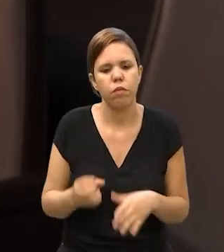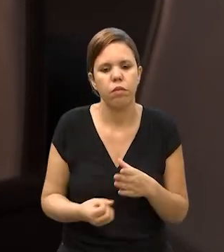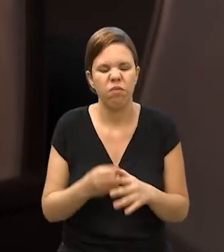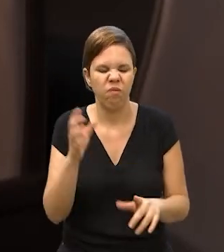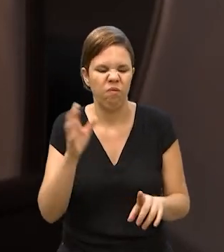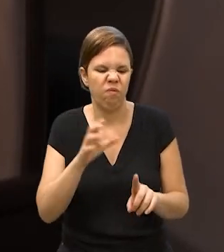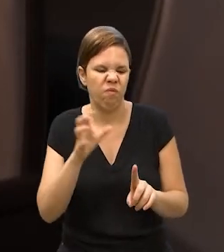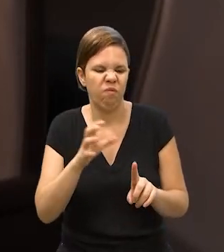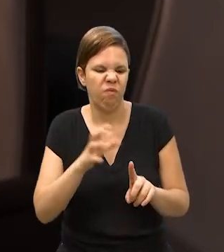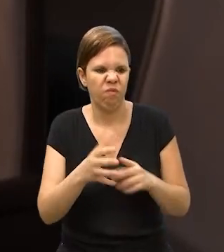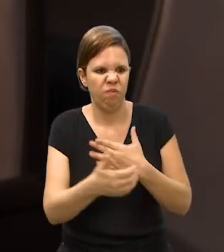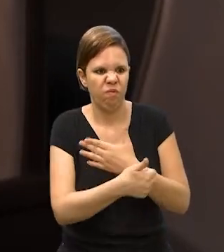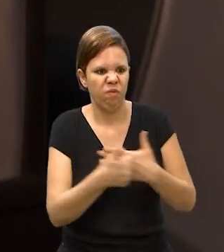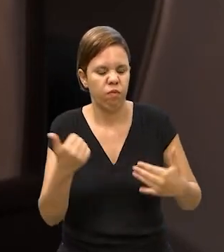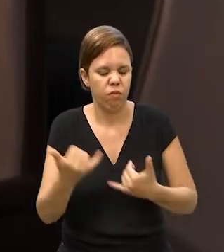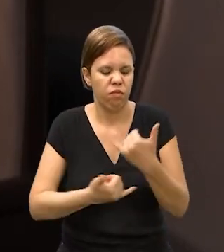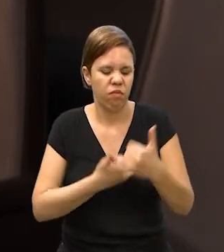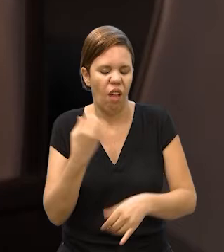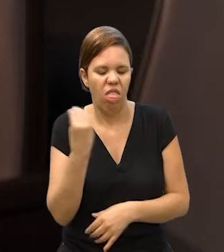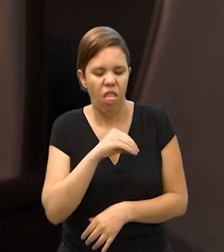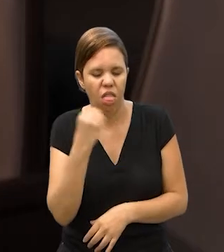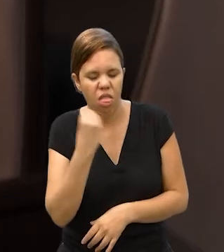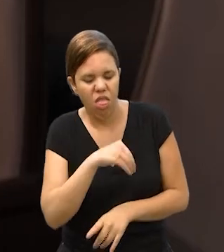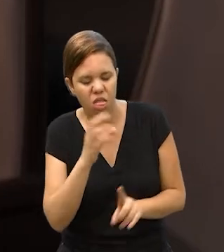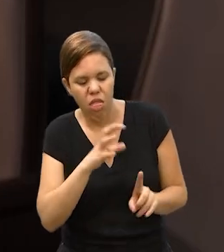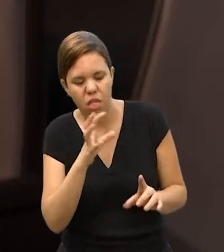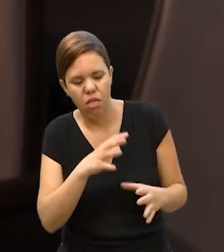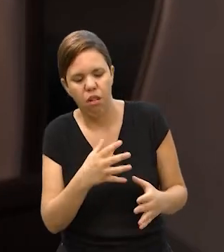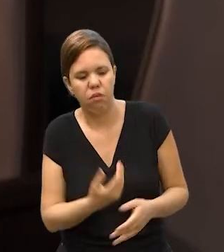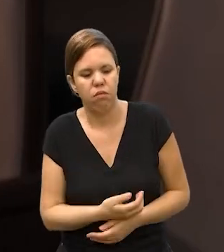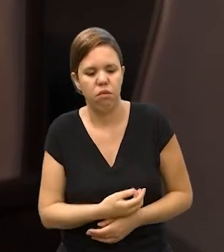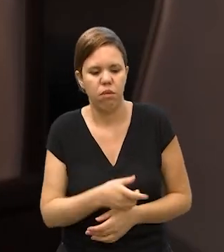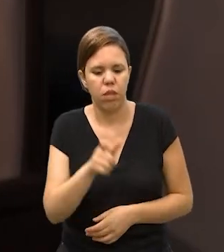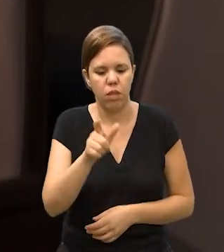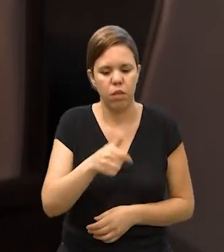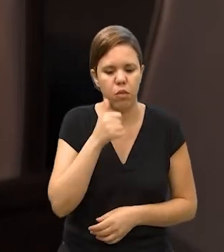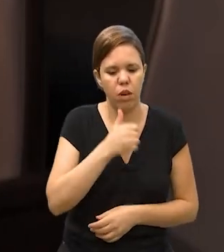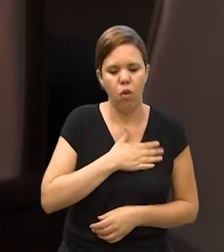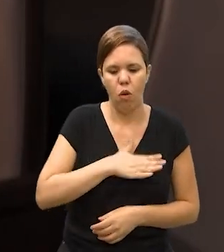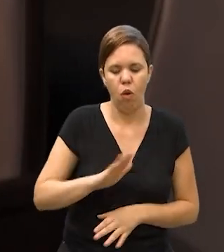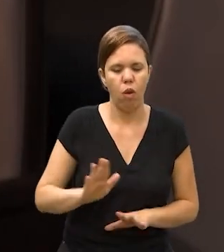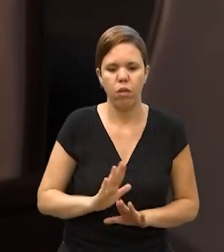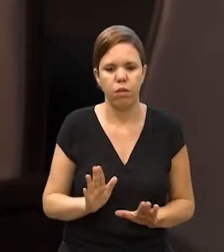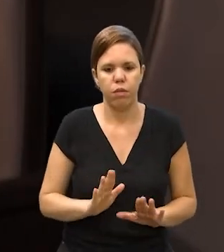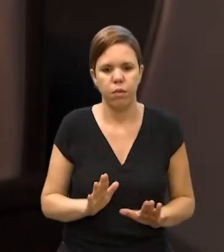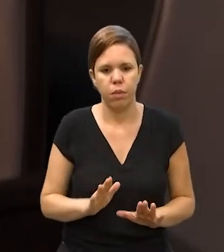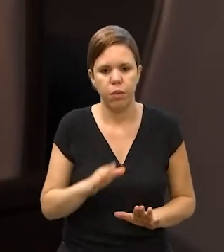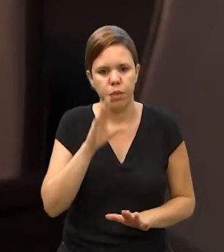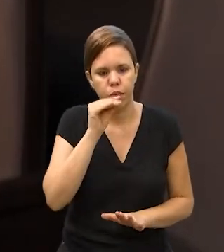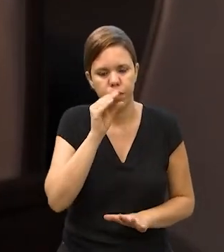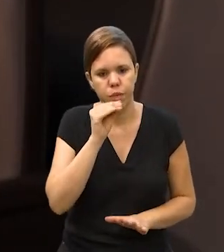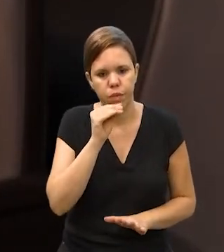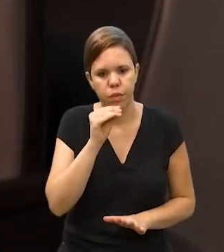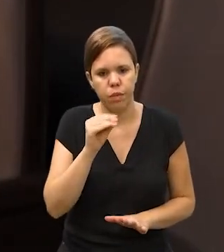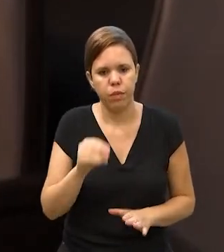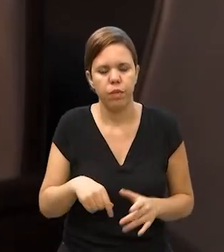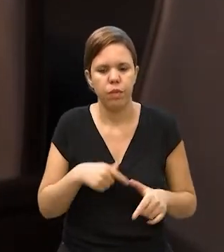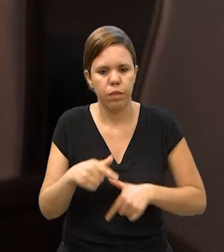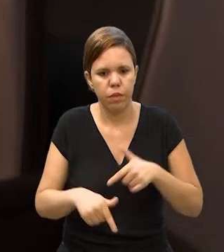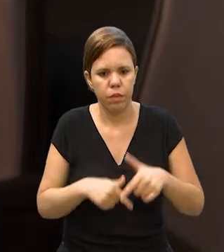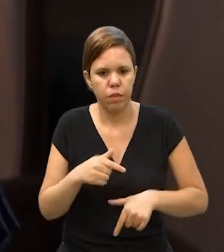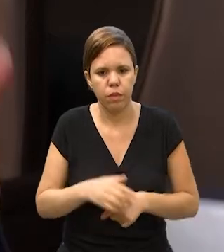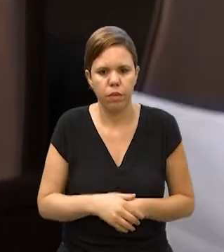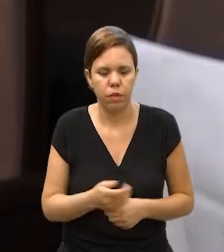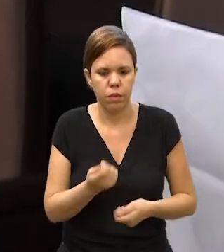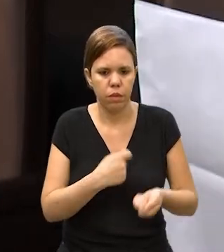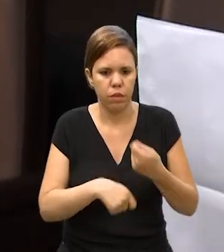assédio moral, né? Daquela brincadeirinha de mau gosto contra a mulher, né? Contra aquela funcionária que está trabalhando